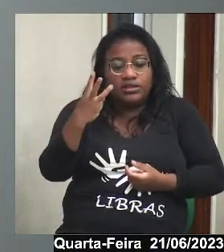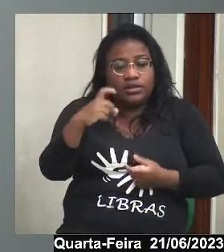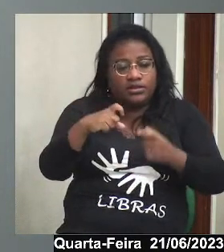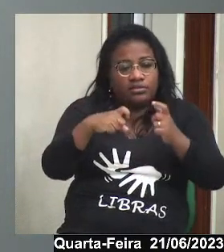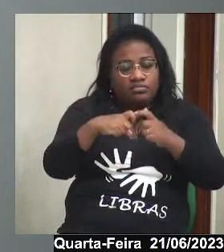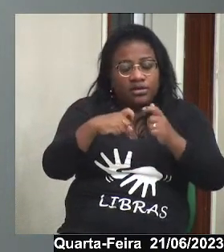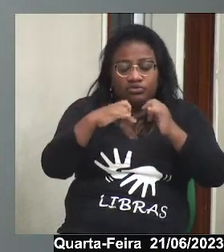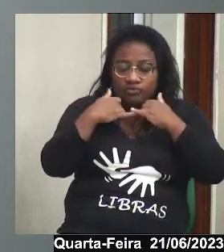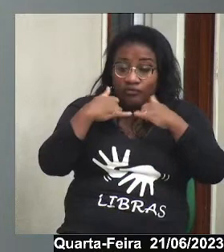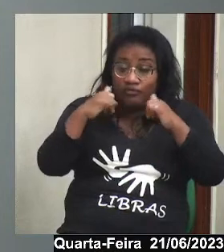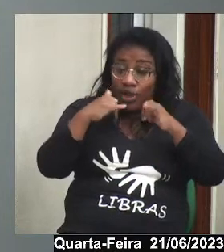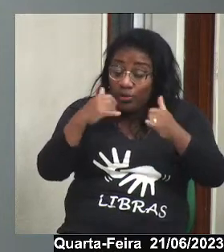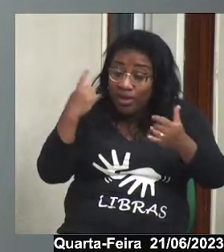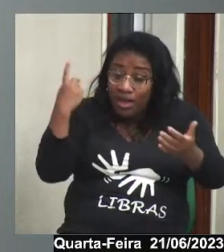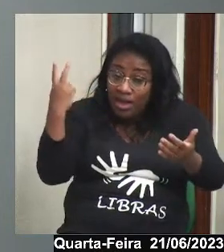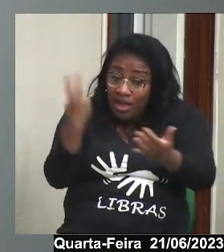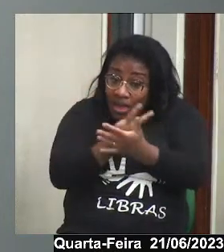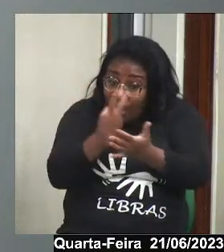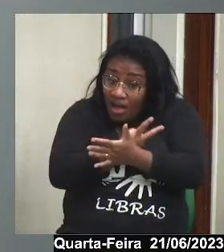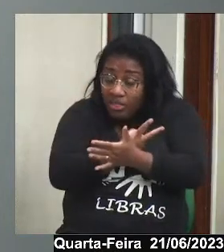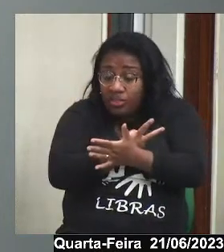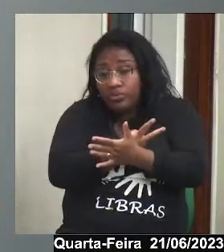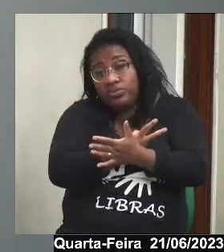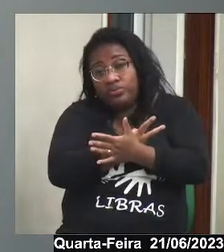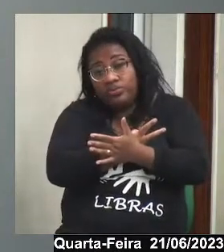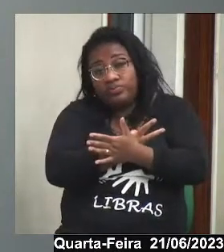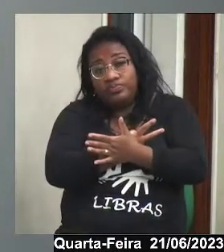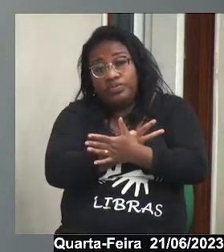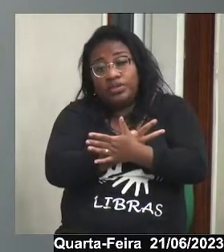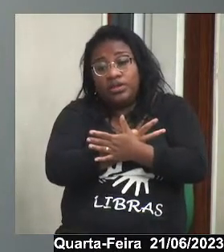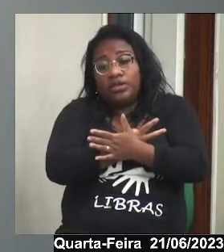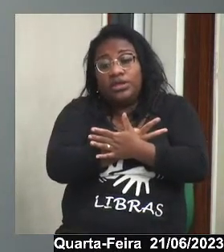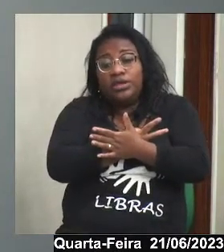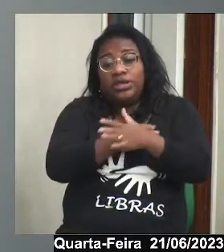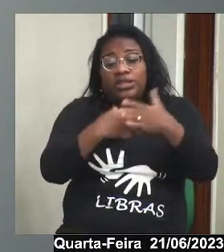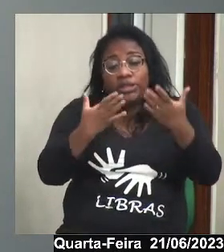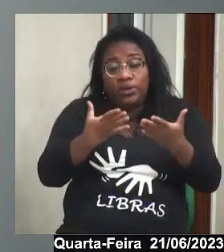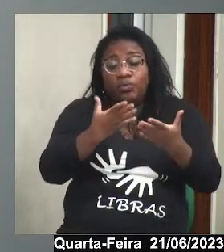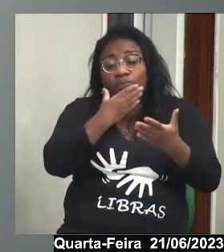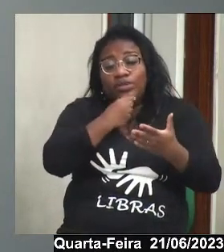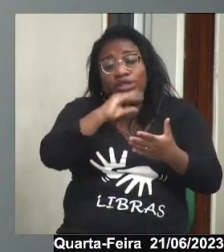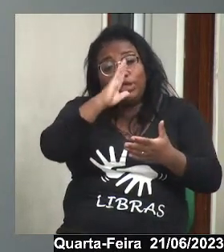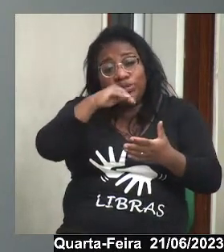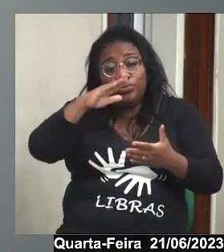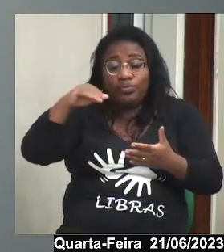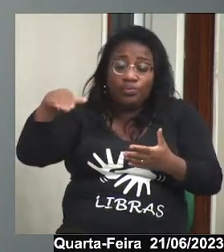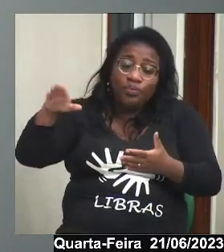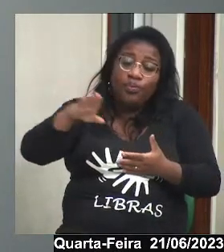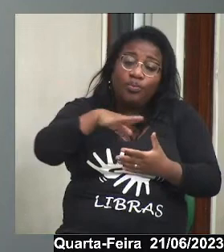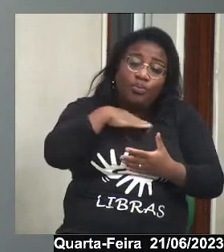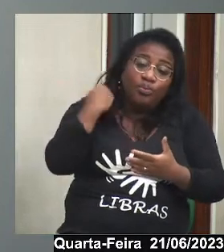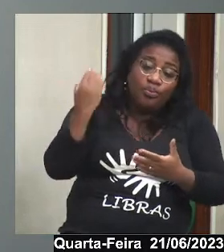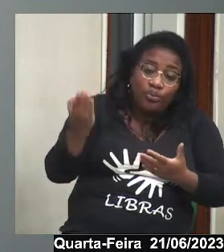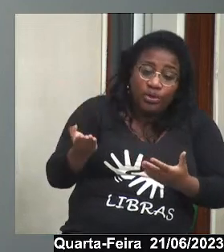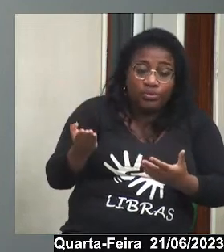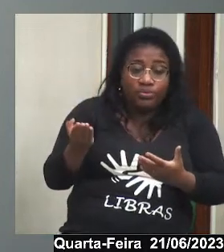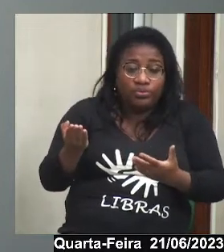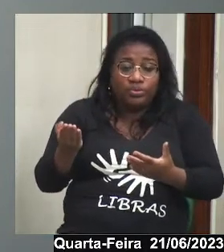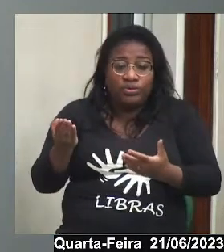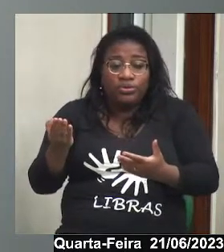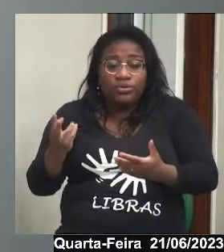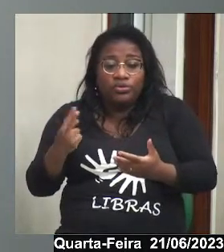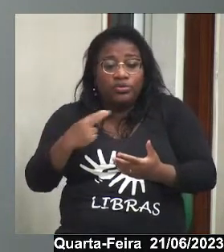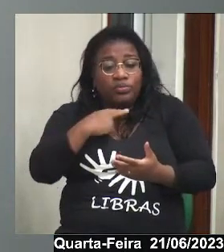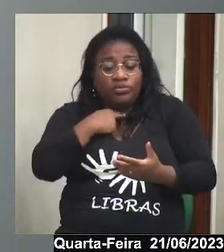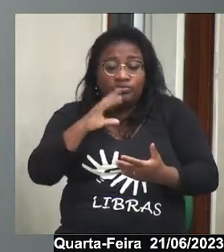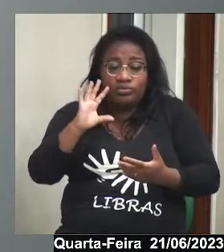3 médicos deram 3 diagnósticos errados e o menino veio a óbito. Isso não pode se repetir em